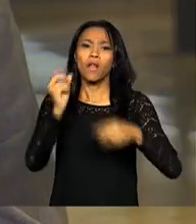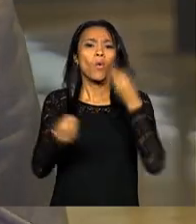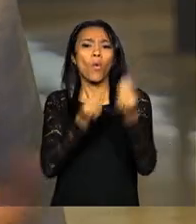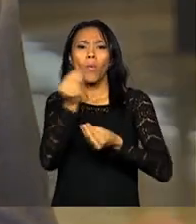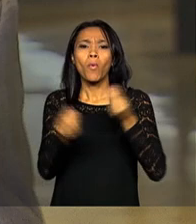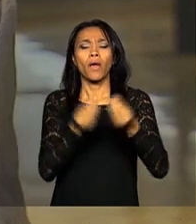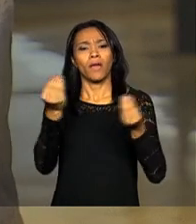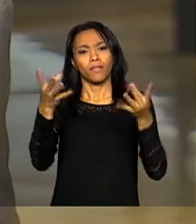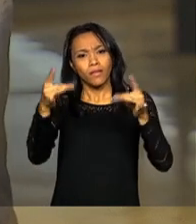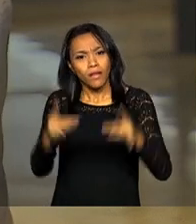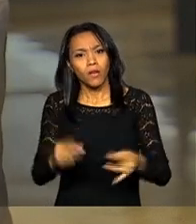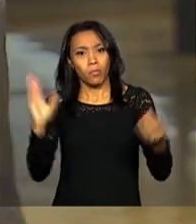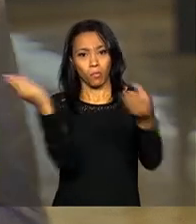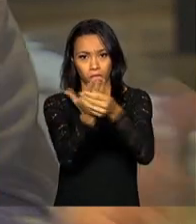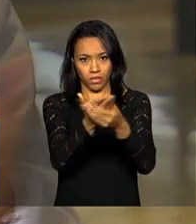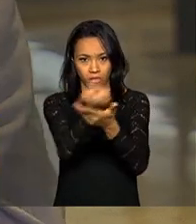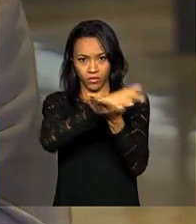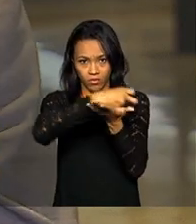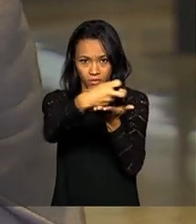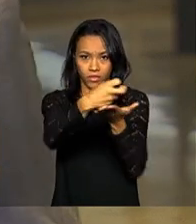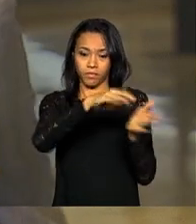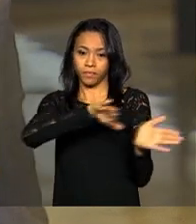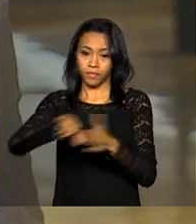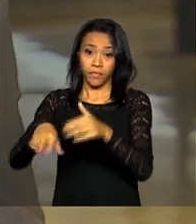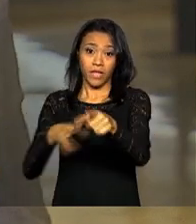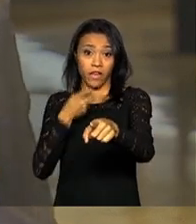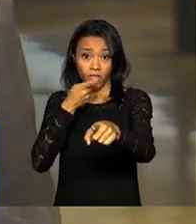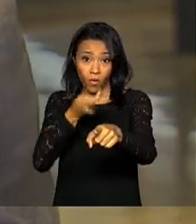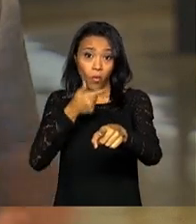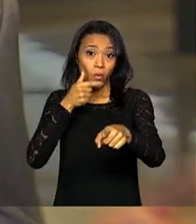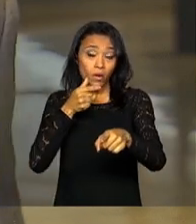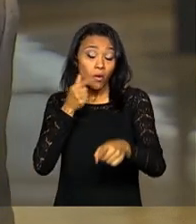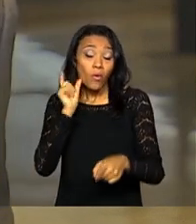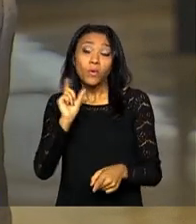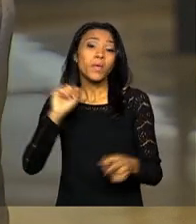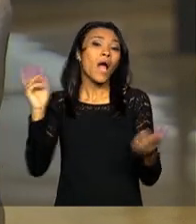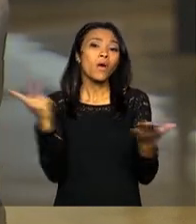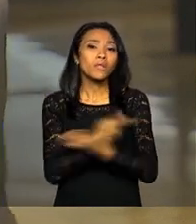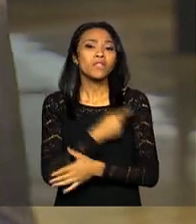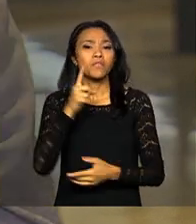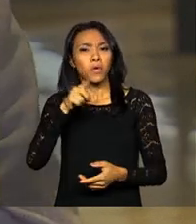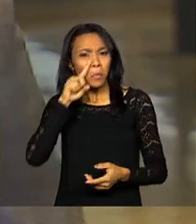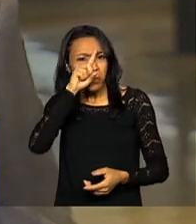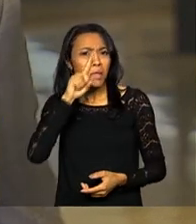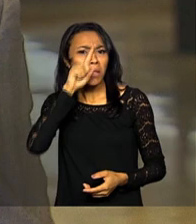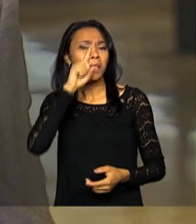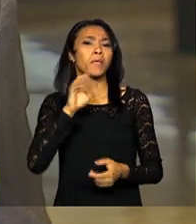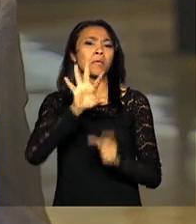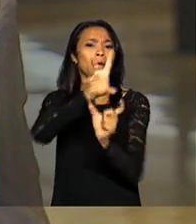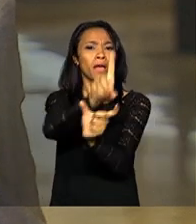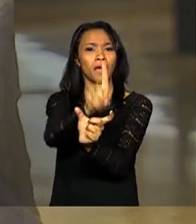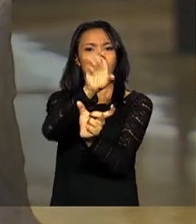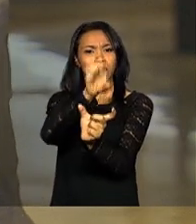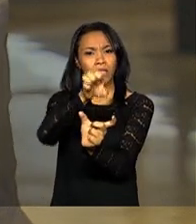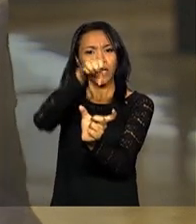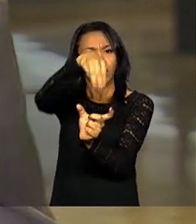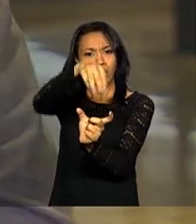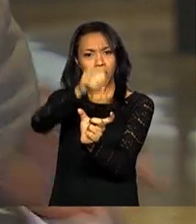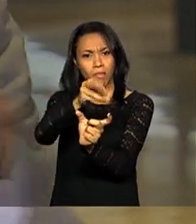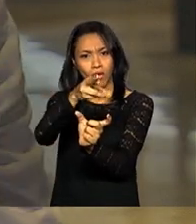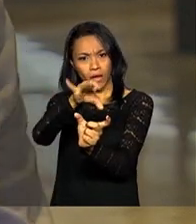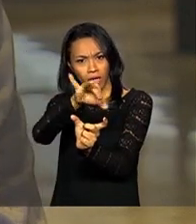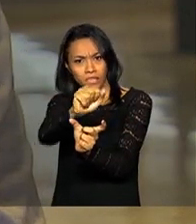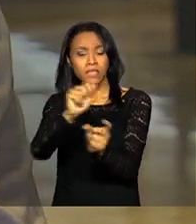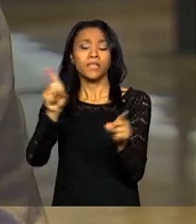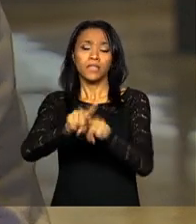O ministro afirmou que o que houve na Câmara foi um atentado à democracia, ao voto de 54 milhões de brasileiros e